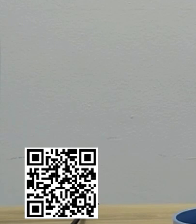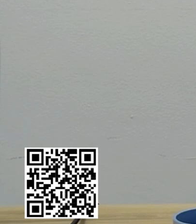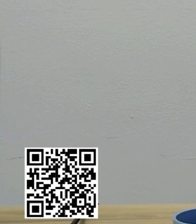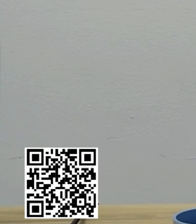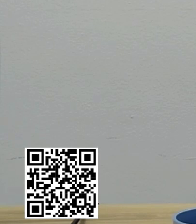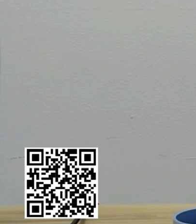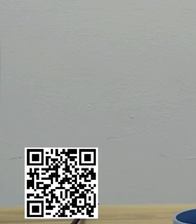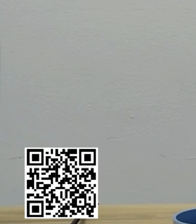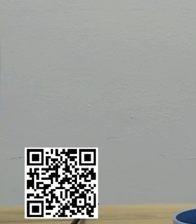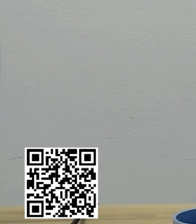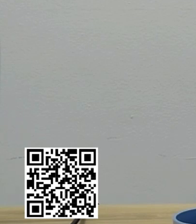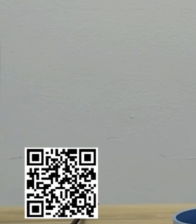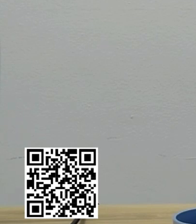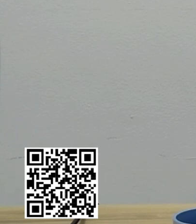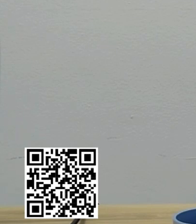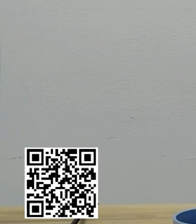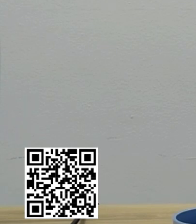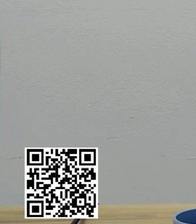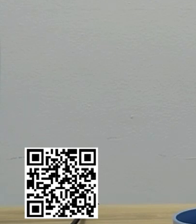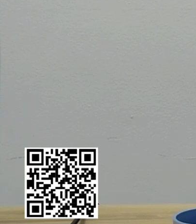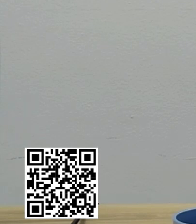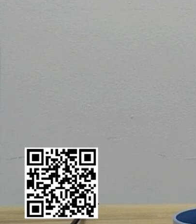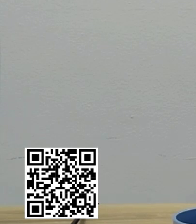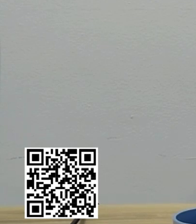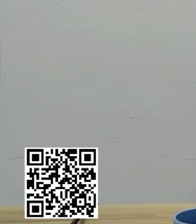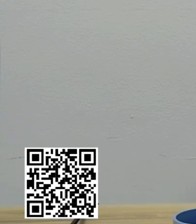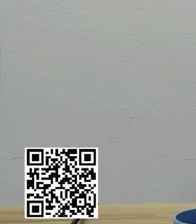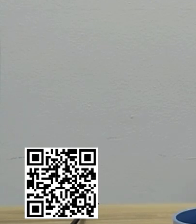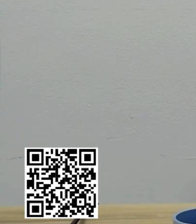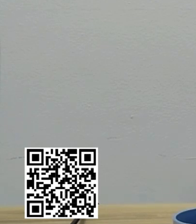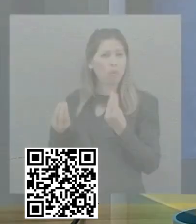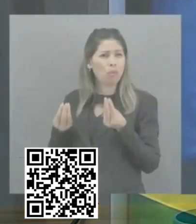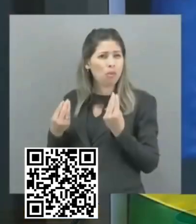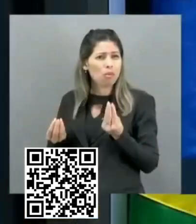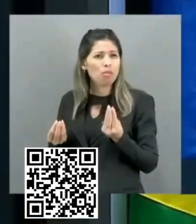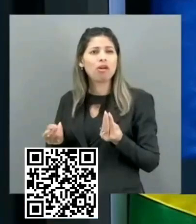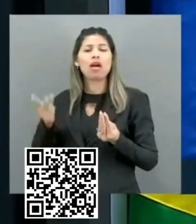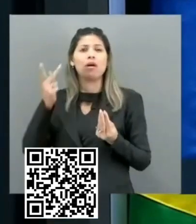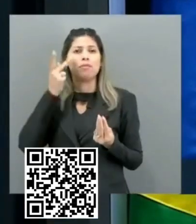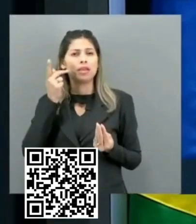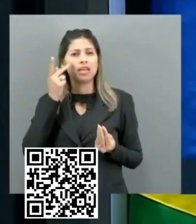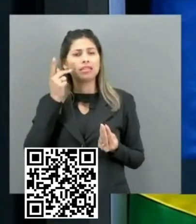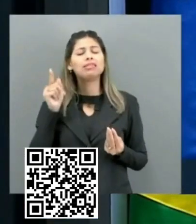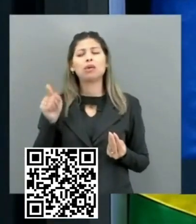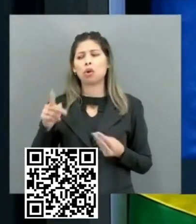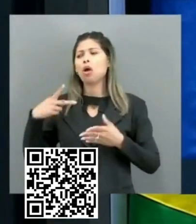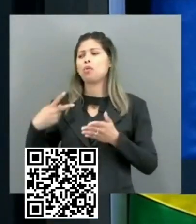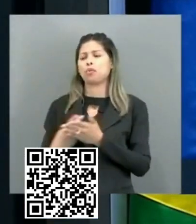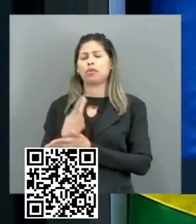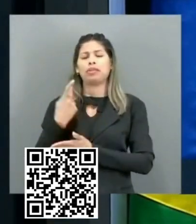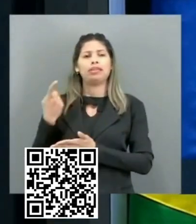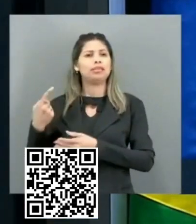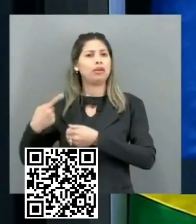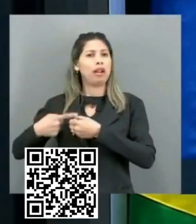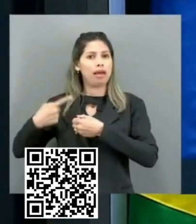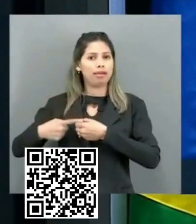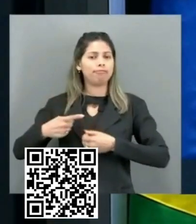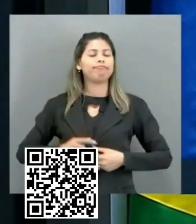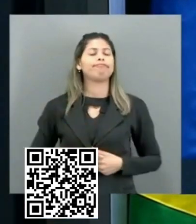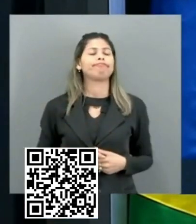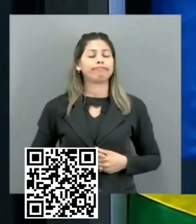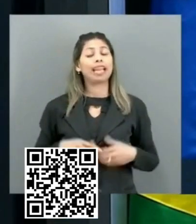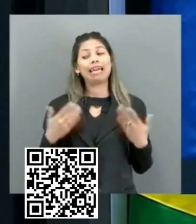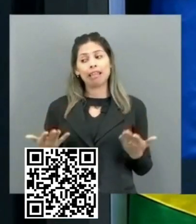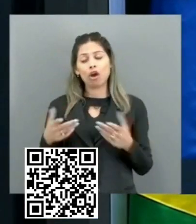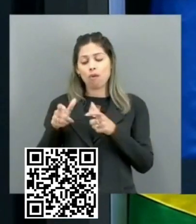contestaram a fala de Girão. Vamos ouvi-lo. Vem crescendo, sim, o domínio a cada dia